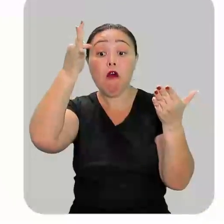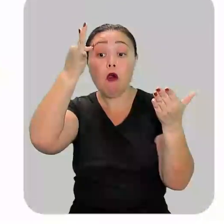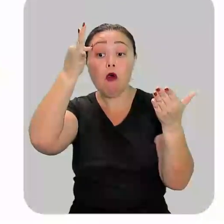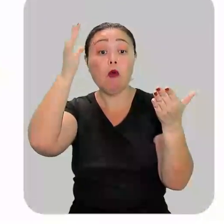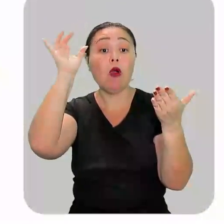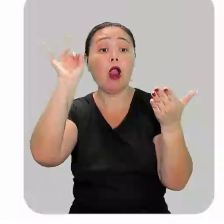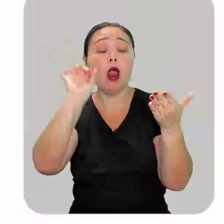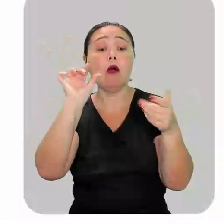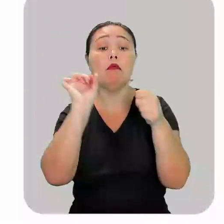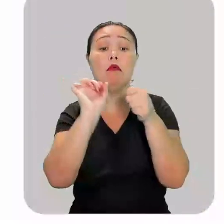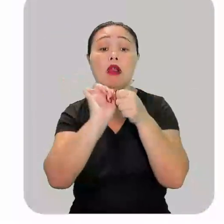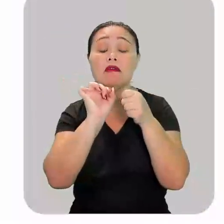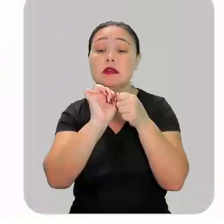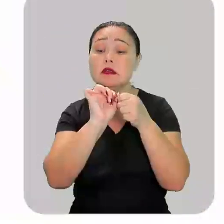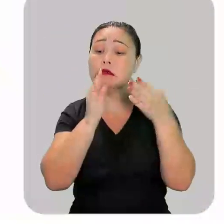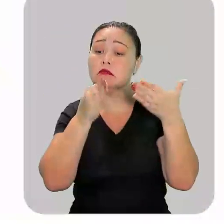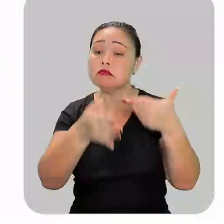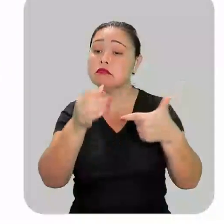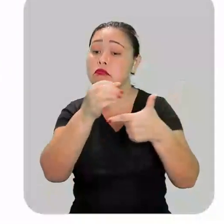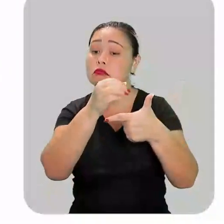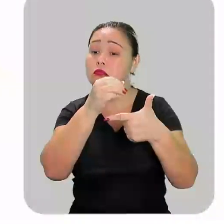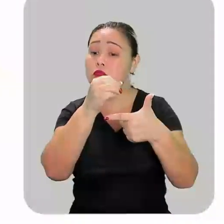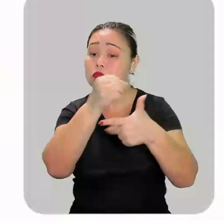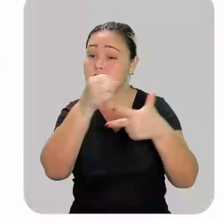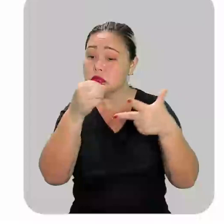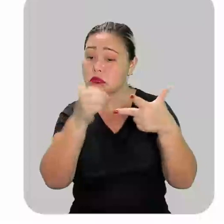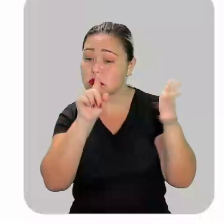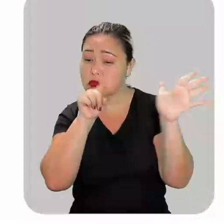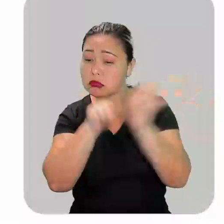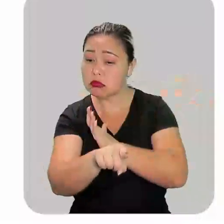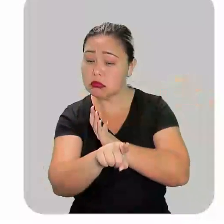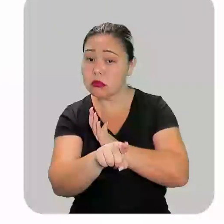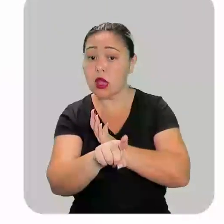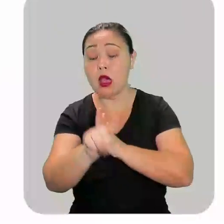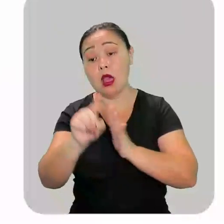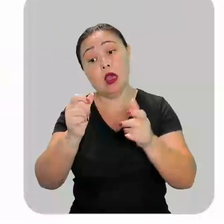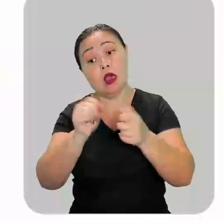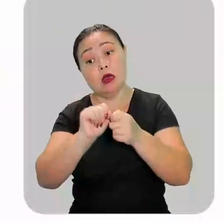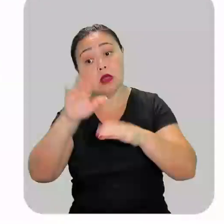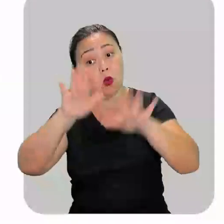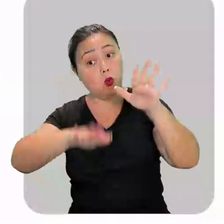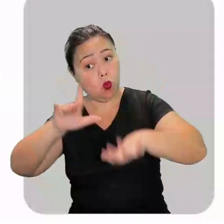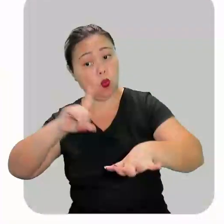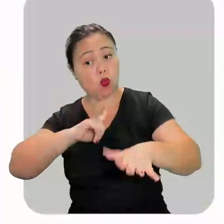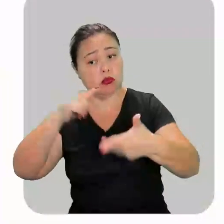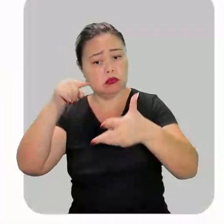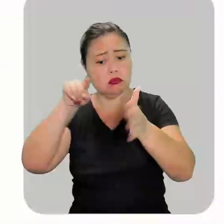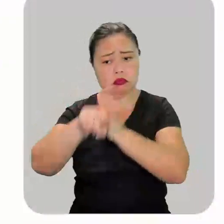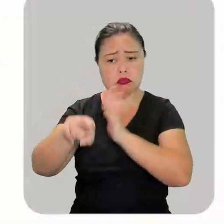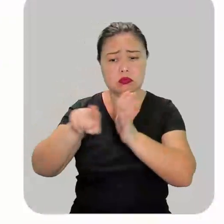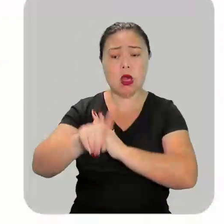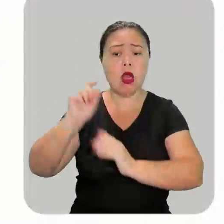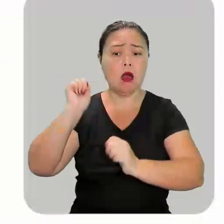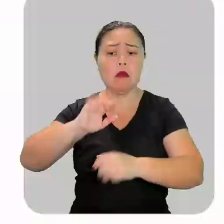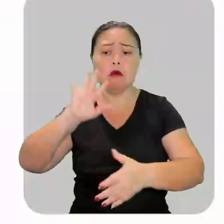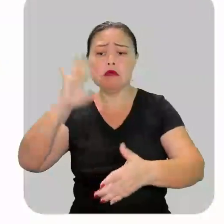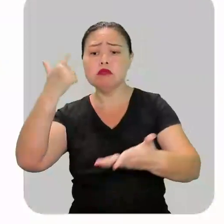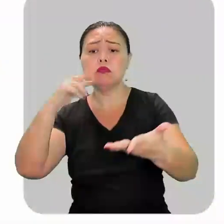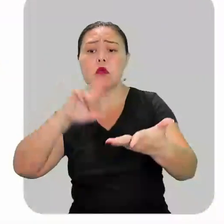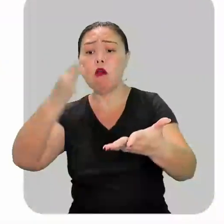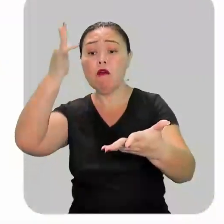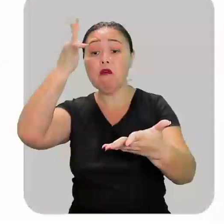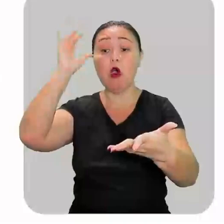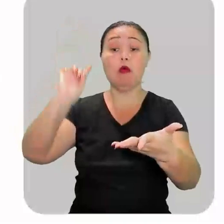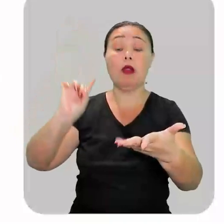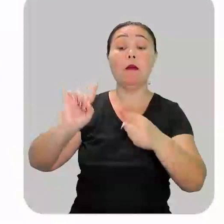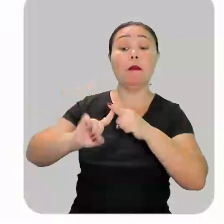fazer as questões do Enem. É claro que algumas, talvez a maioria delas, podem ser resolvidas por meio de